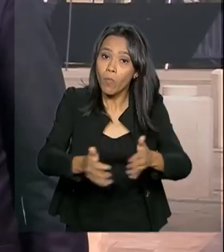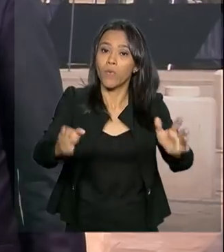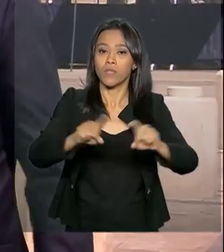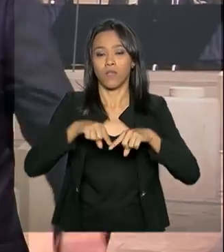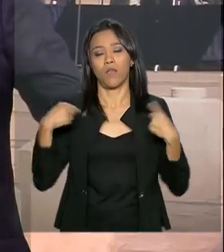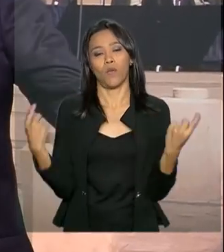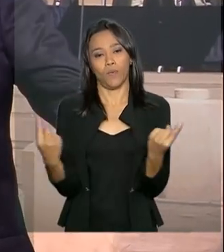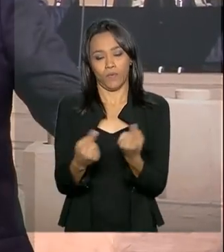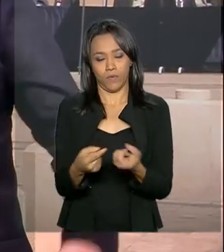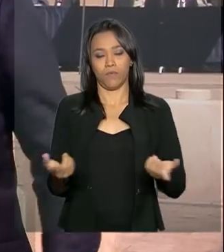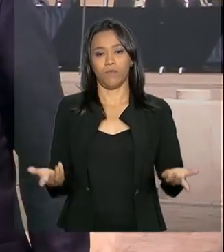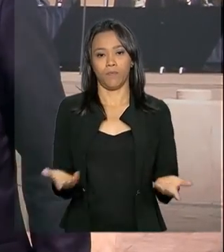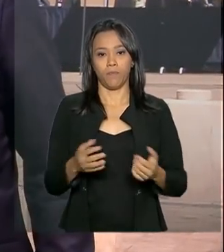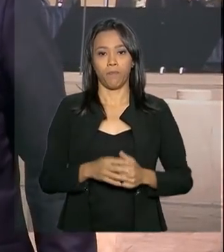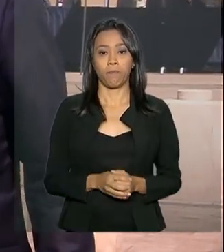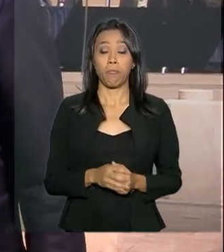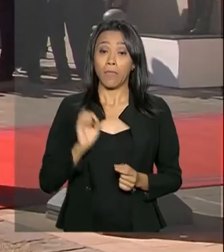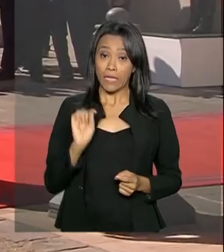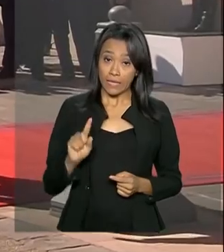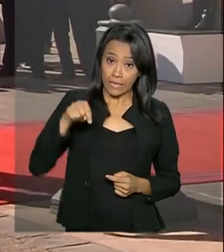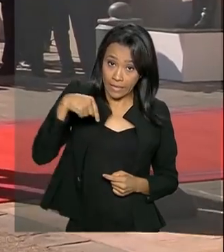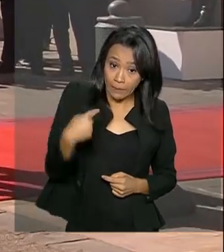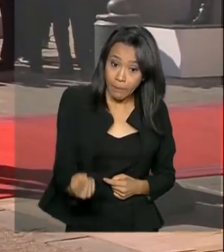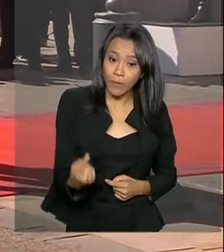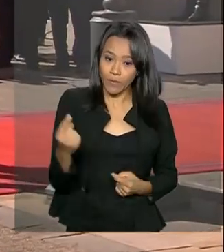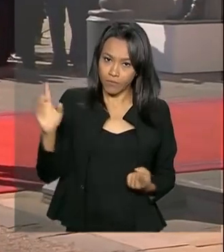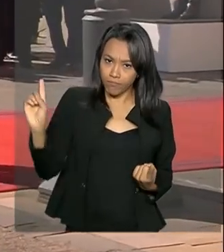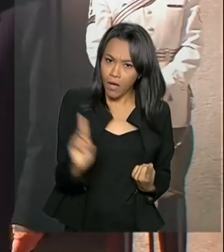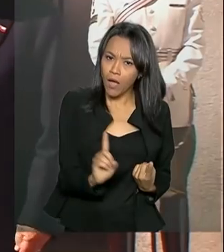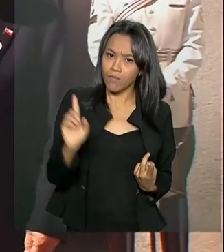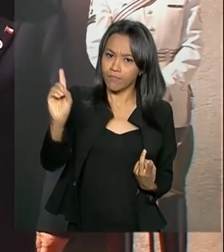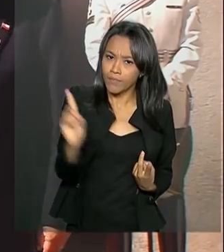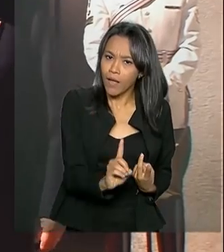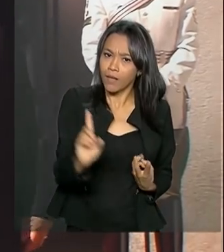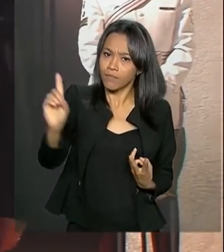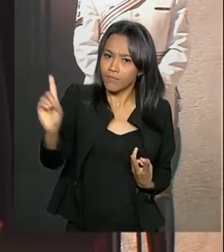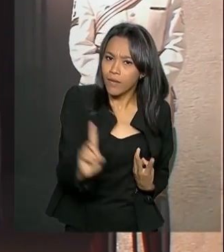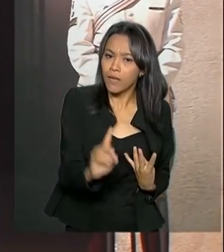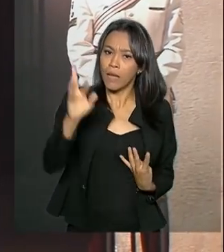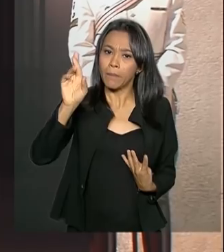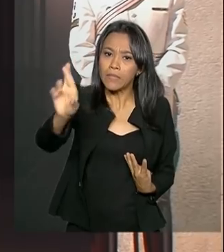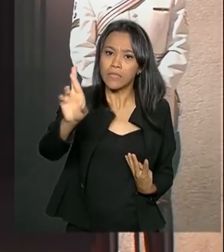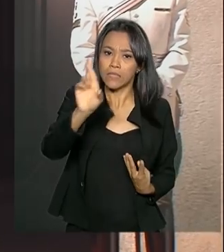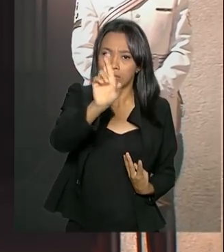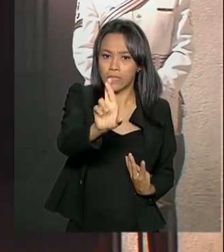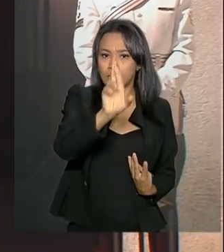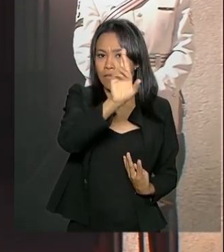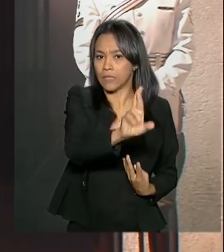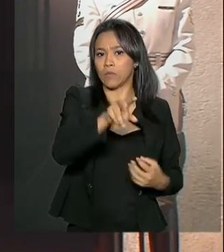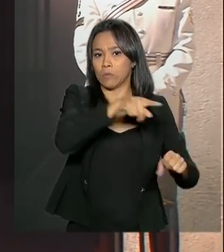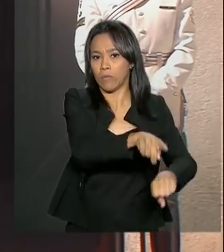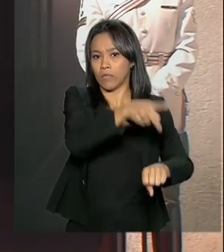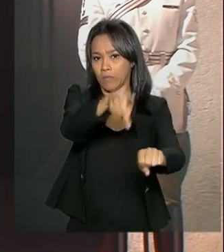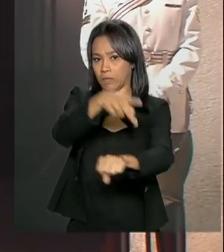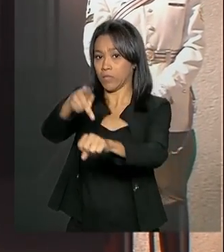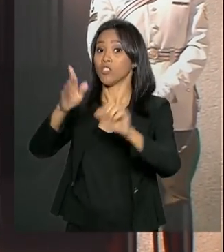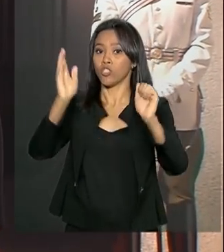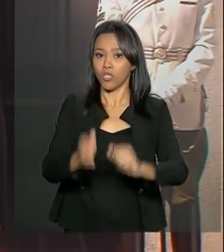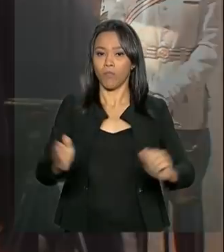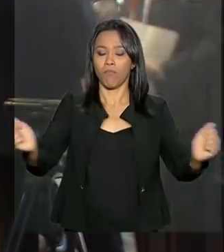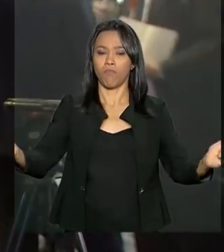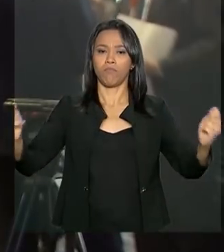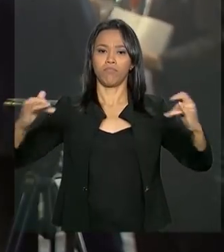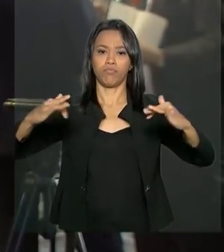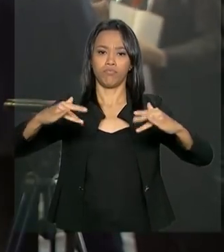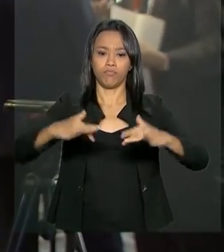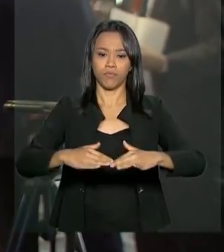de Estado. Depois da chegada de todos eles, dos presidentes e representantes dos países, eles se reuniram